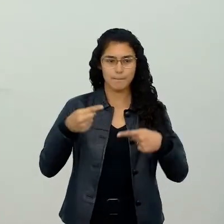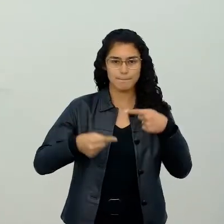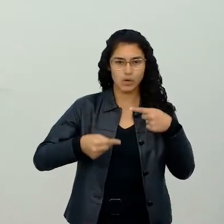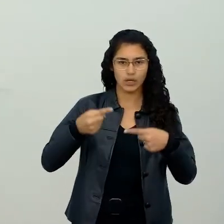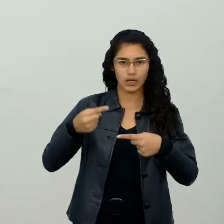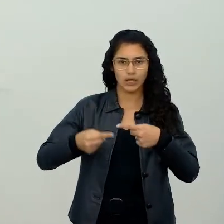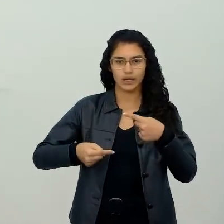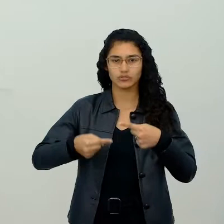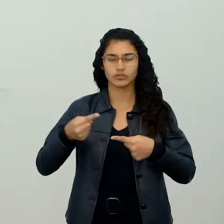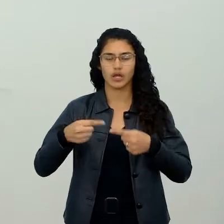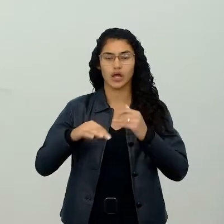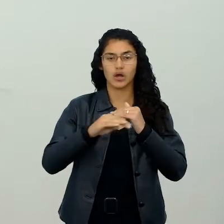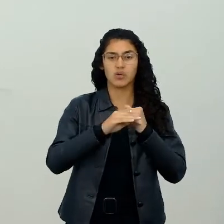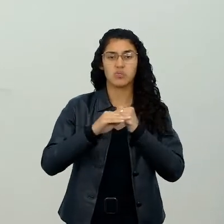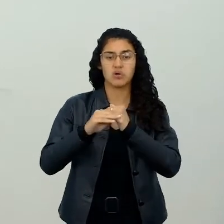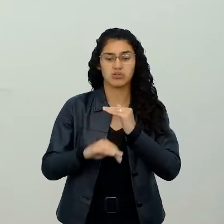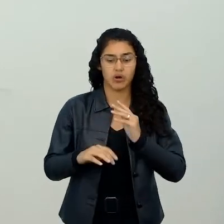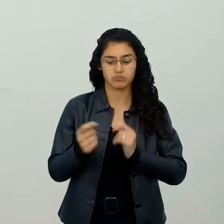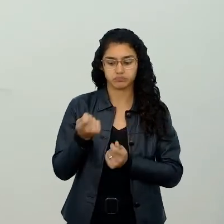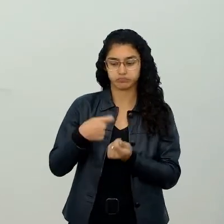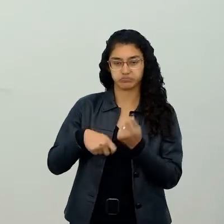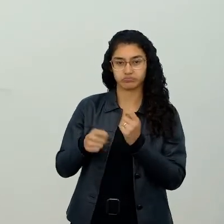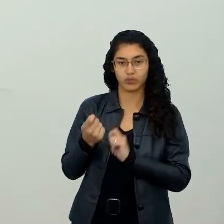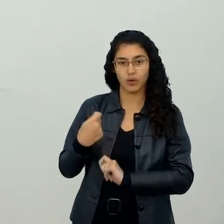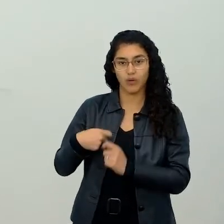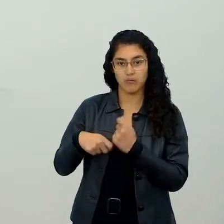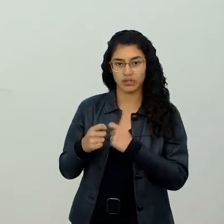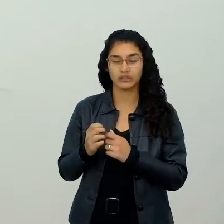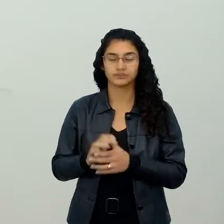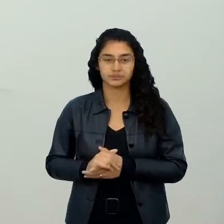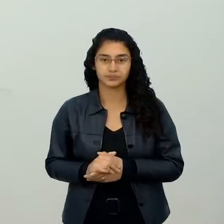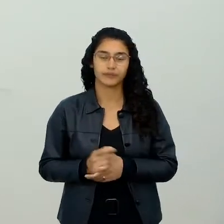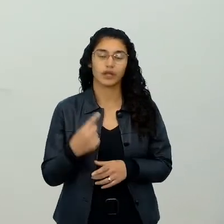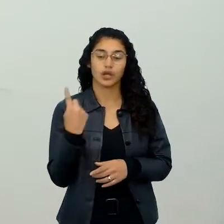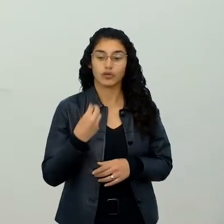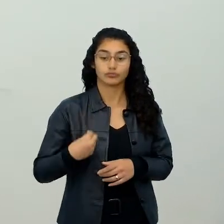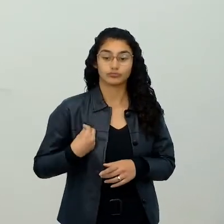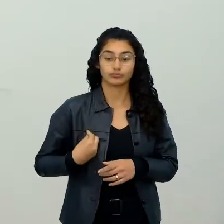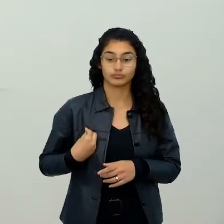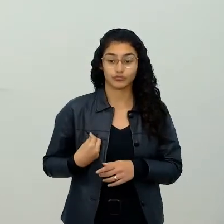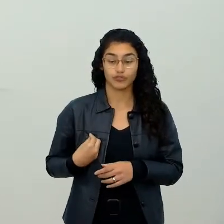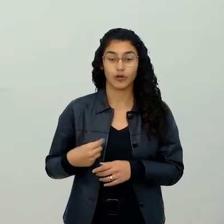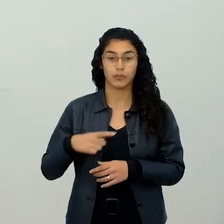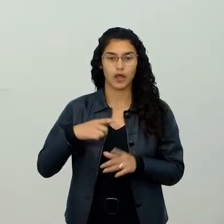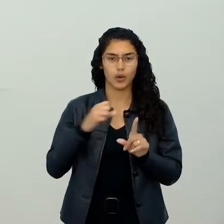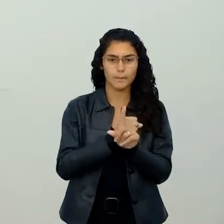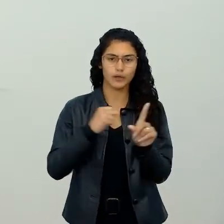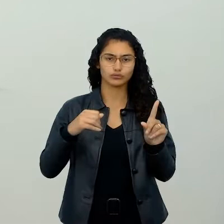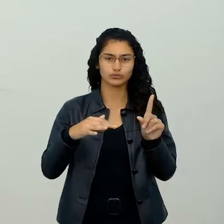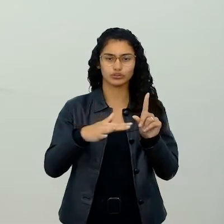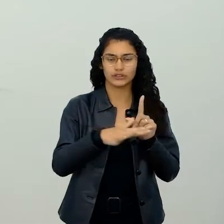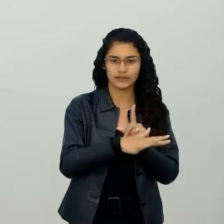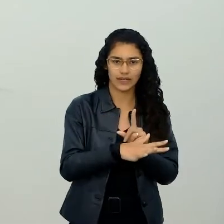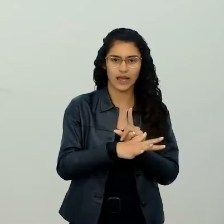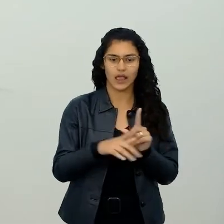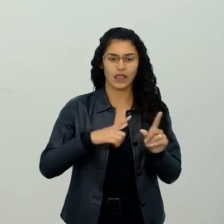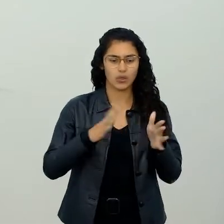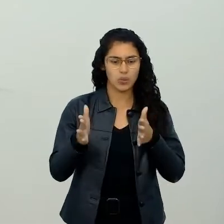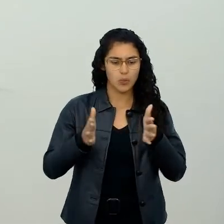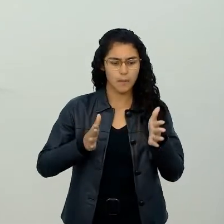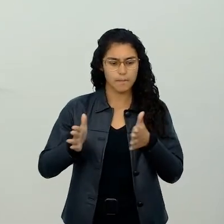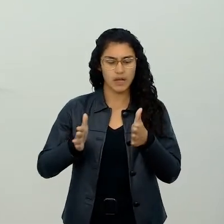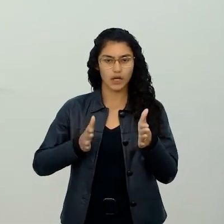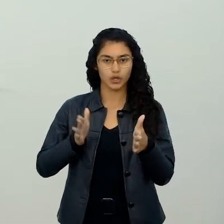políticas, desigualdades econômicas. Então, nós vivemos numa sociedade, né, num tempo, né,